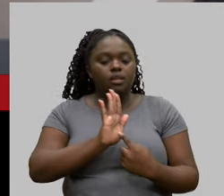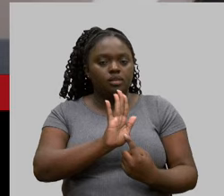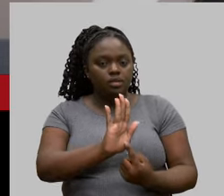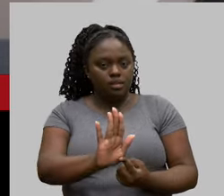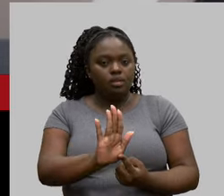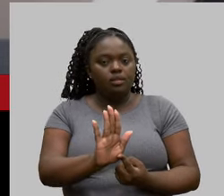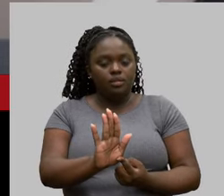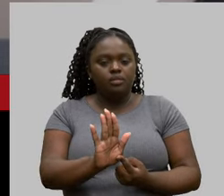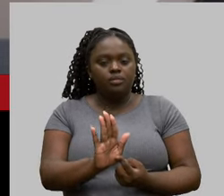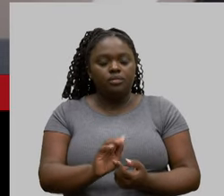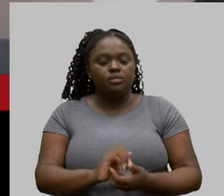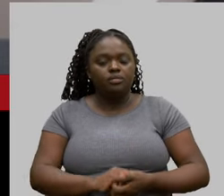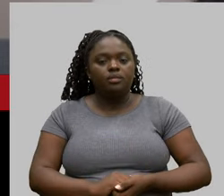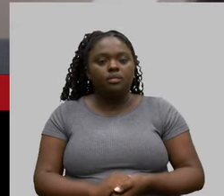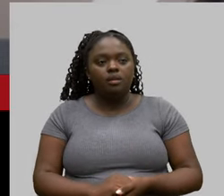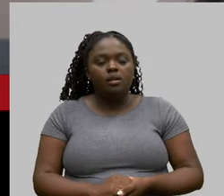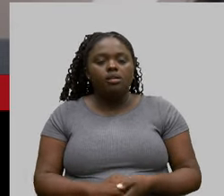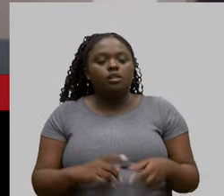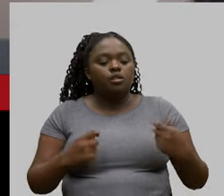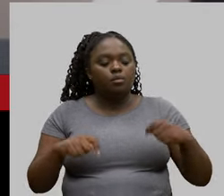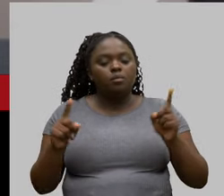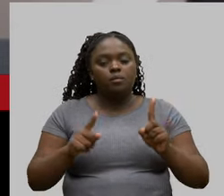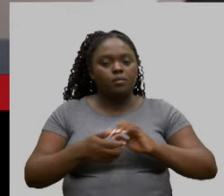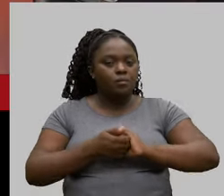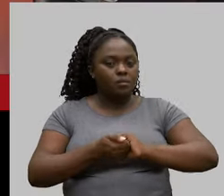a formalidade das saudações